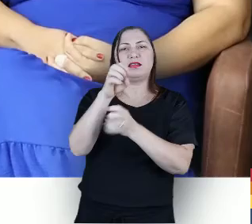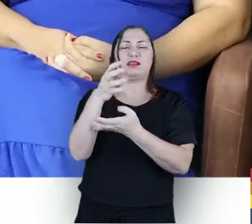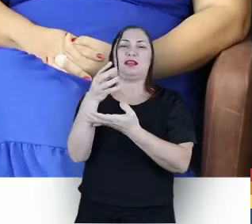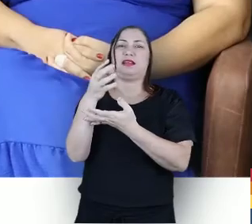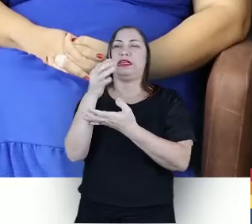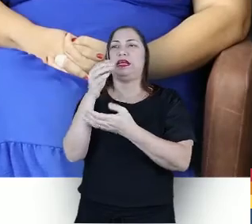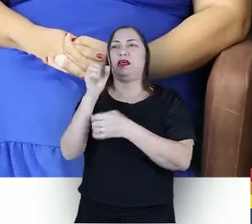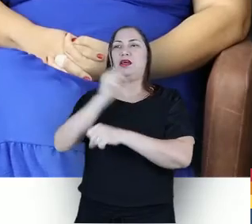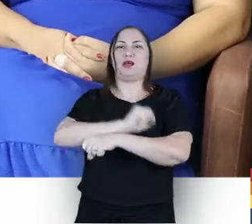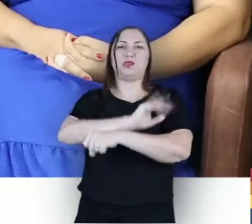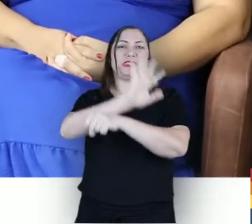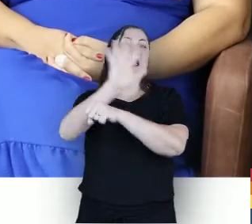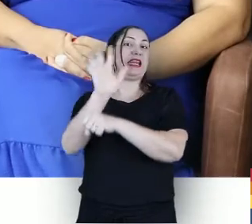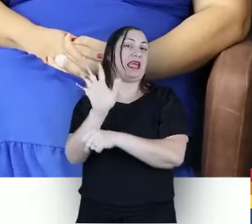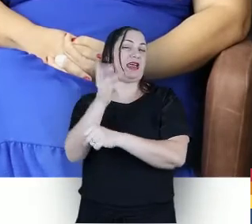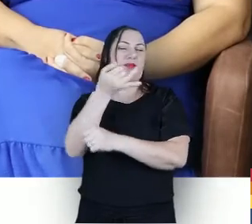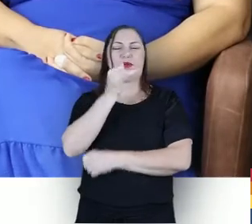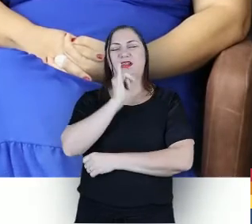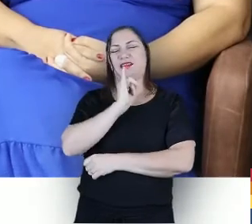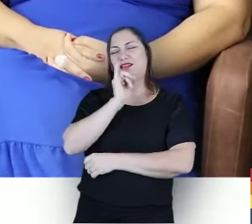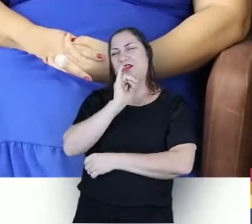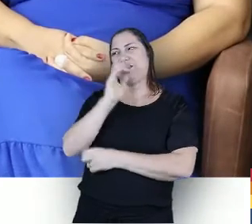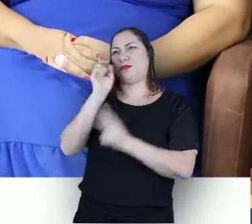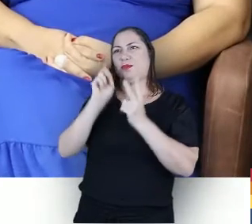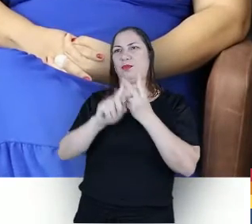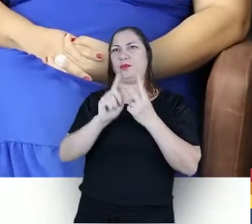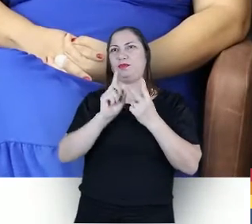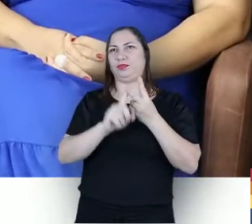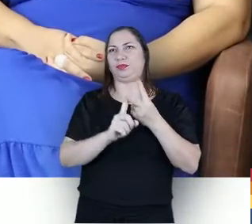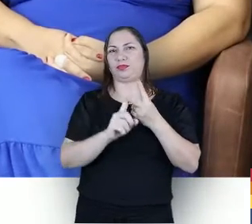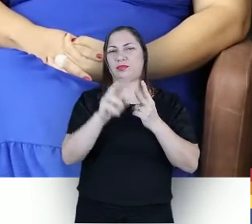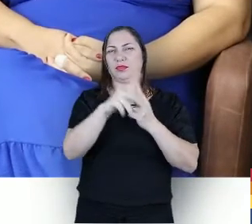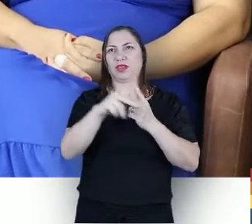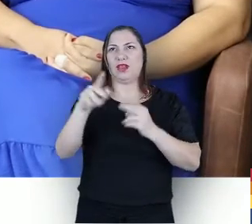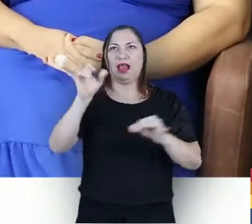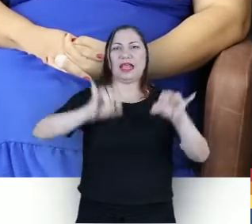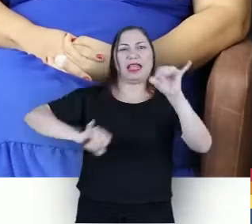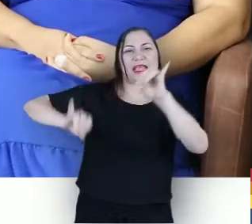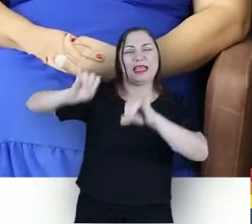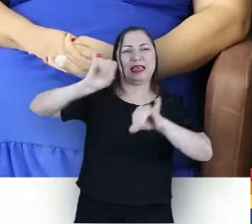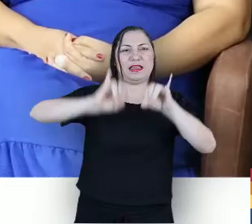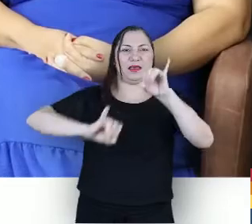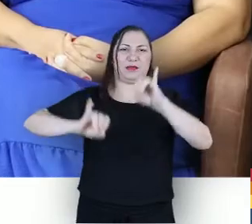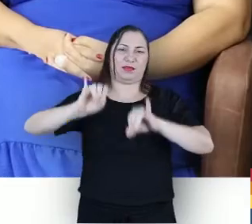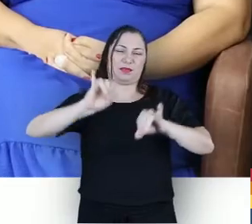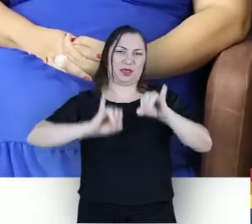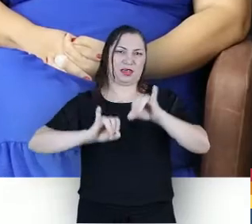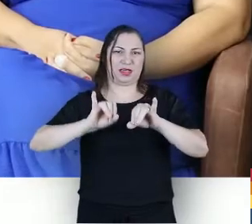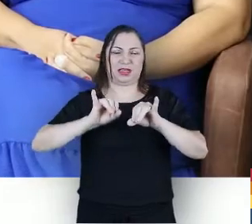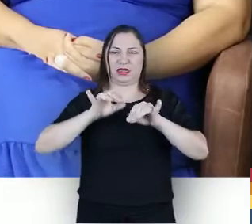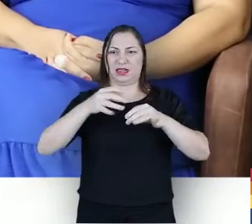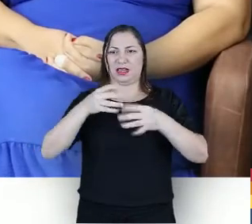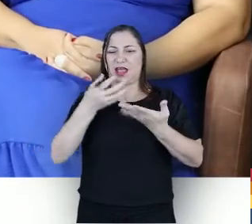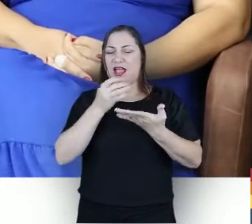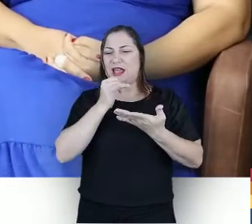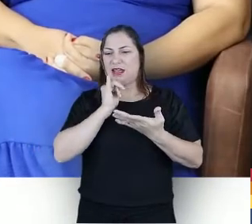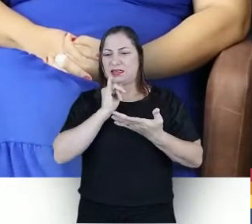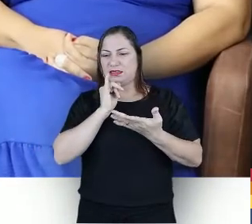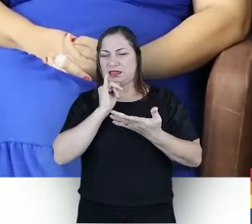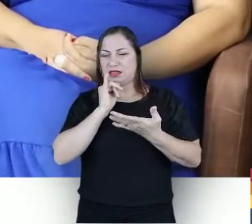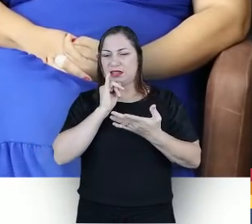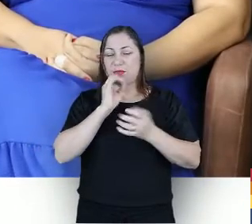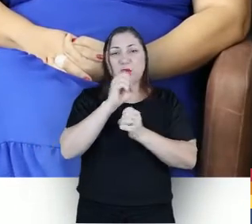tenho professores do componente curricular de física que vai trabalhar o